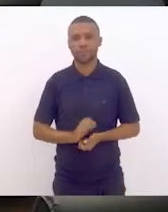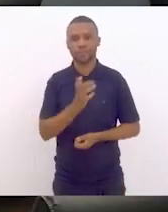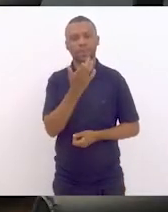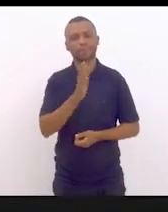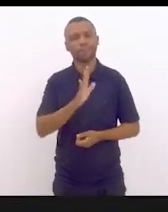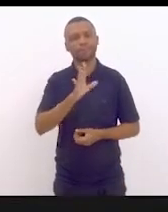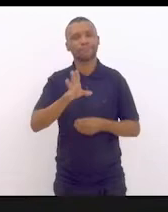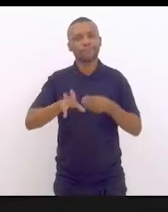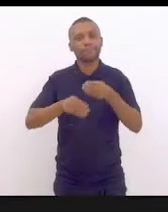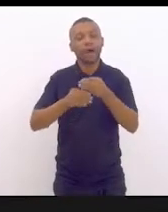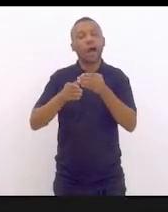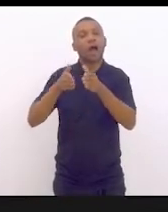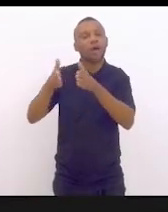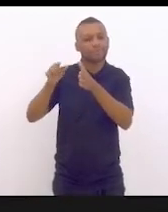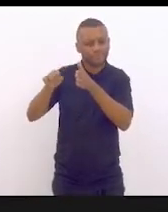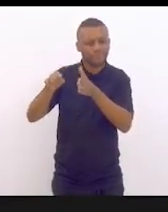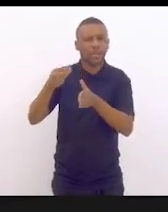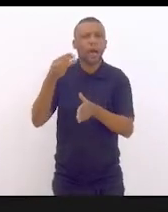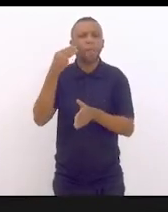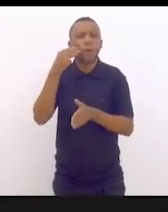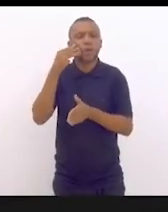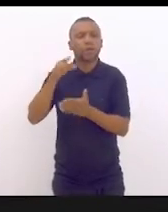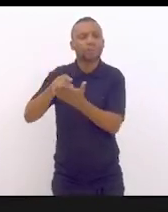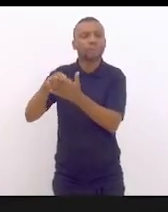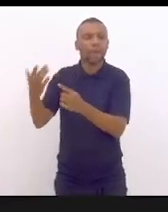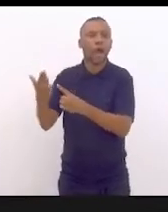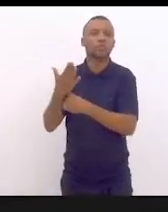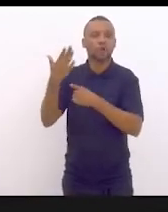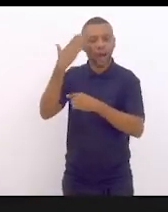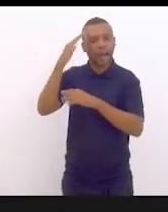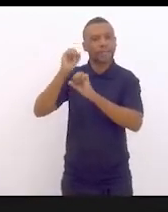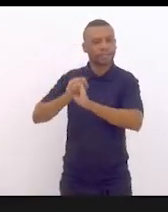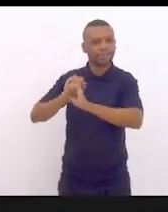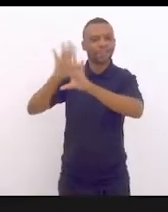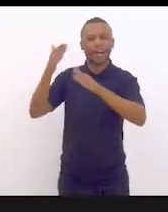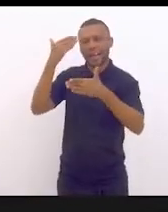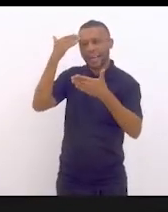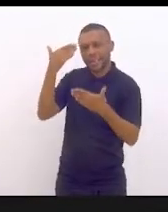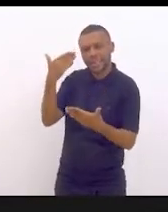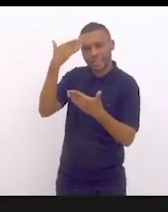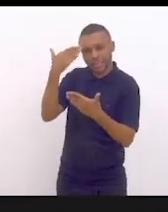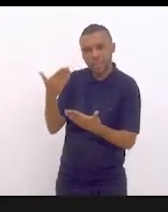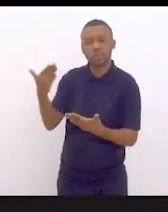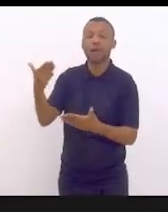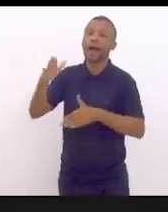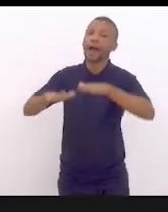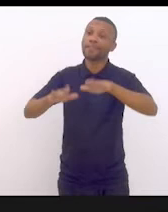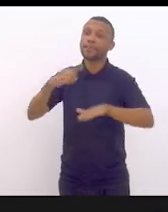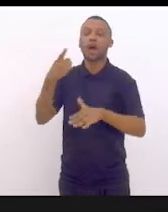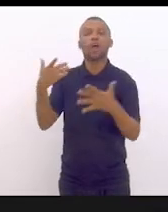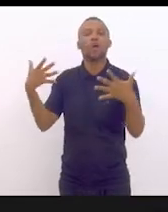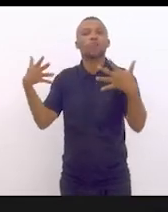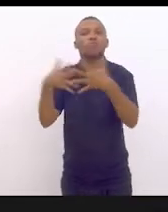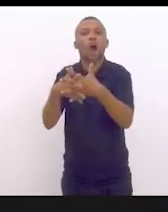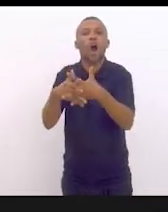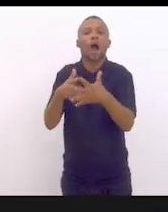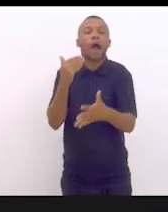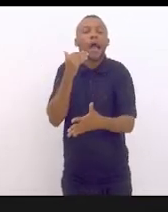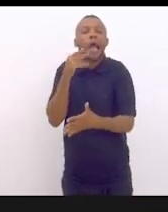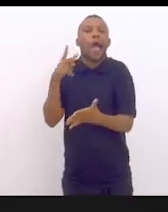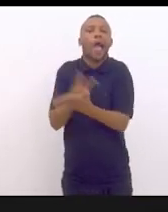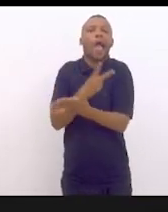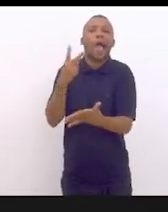A parte da deputada Mônica foi muito esclarecedora. Okay. Eu agradeço a ela. Às vezes a gente erra sem saber.